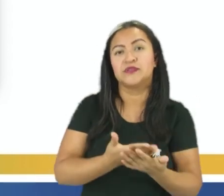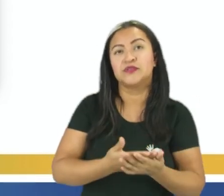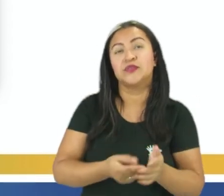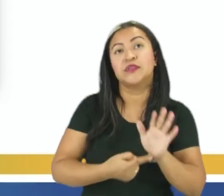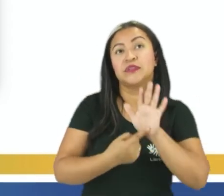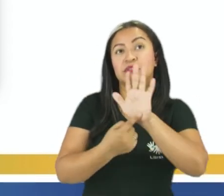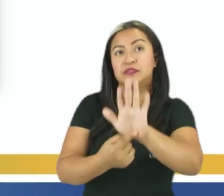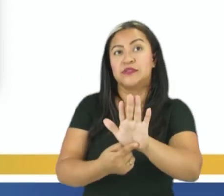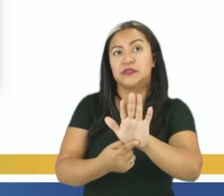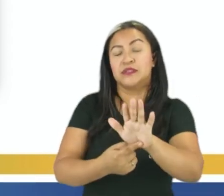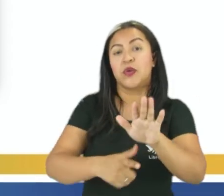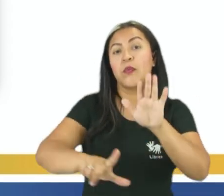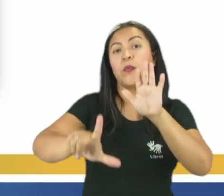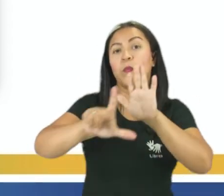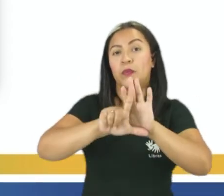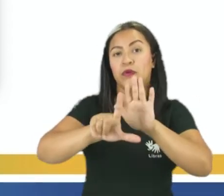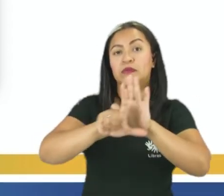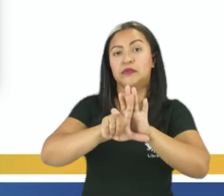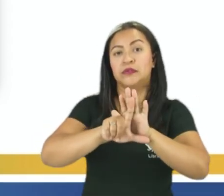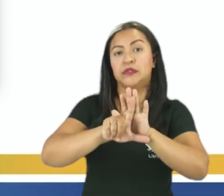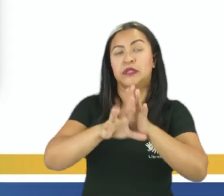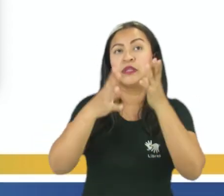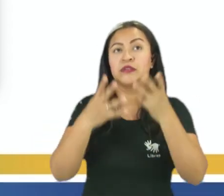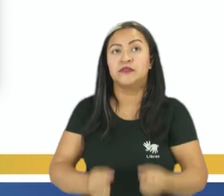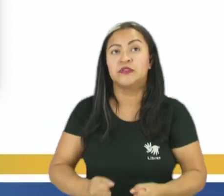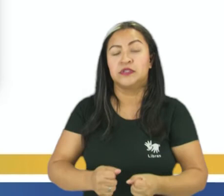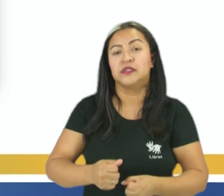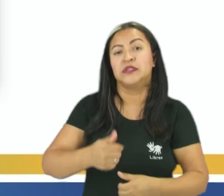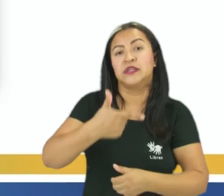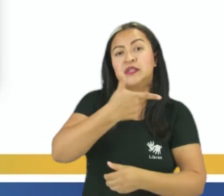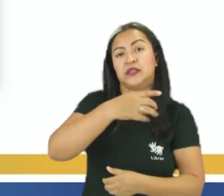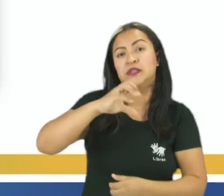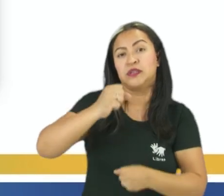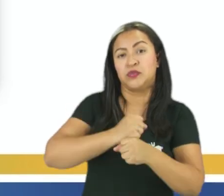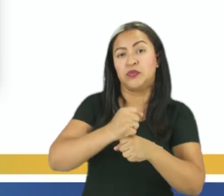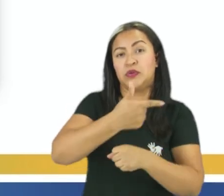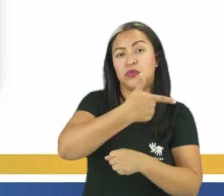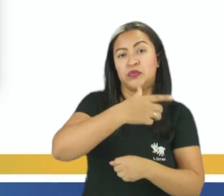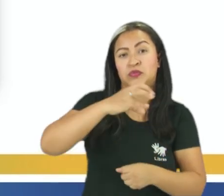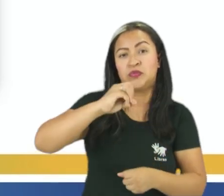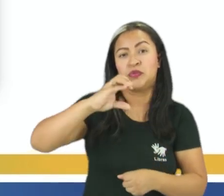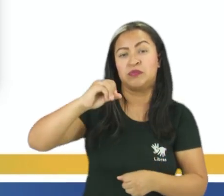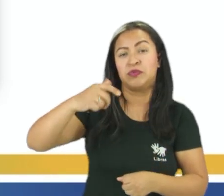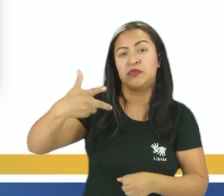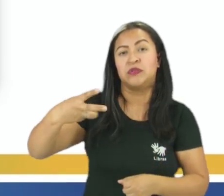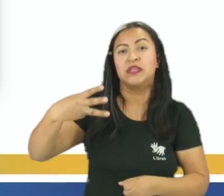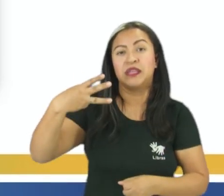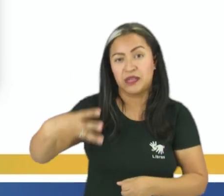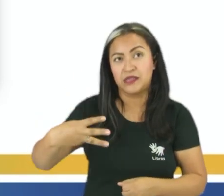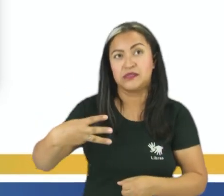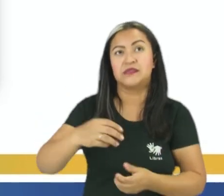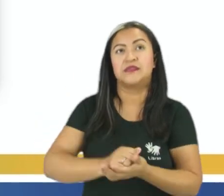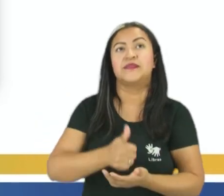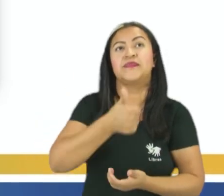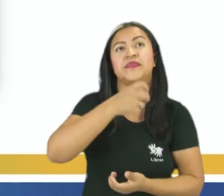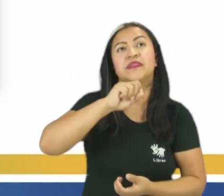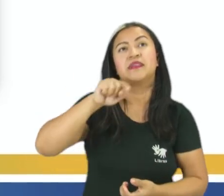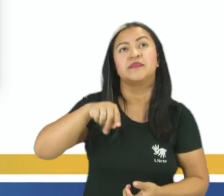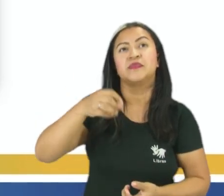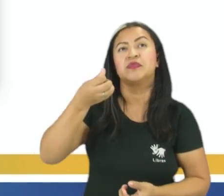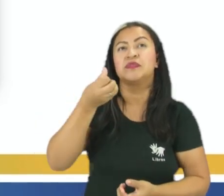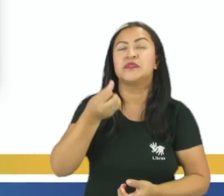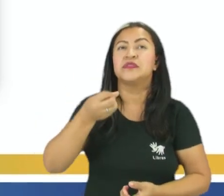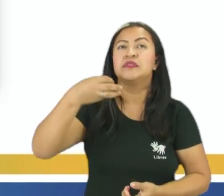para vocês uma lei que ela foi aprovada em 2003, né? Que é a Lei 10.639. O que essa lei diz,